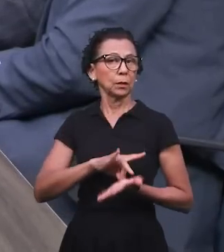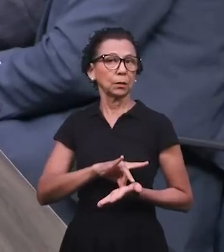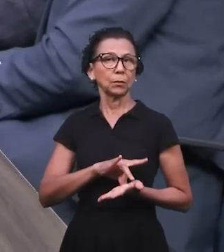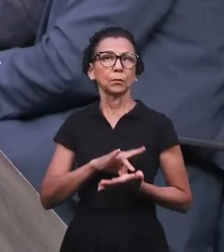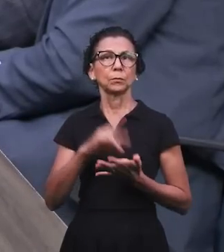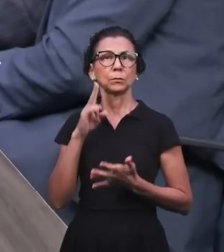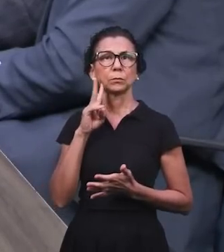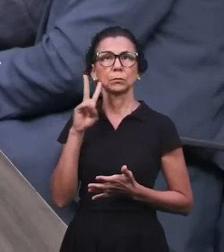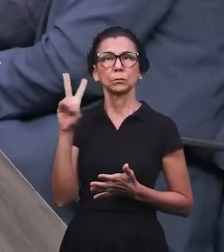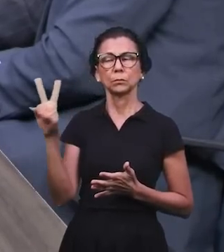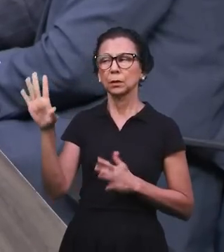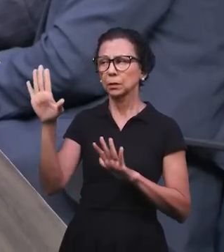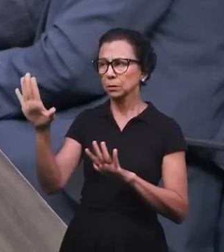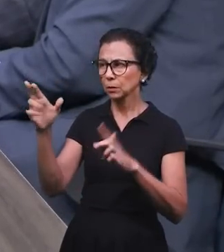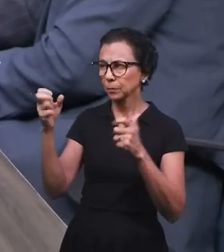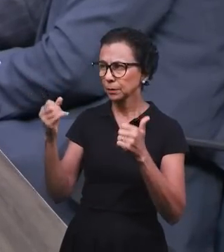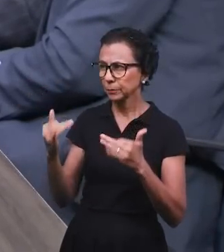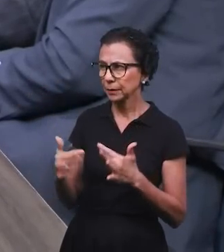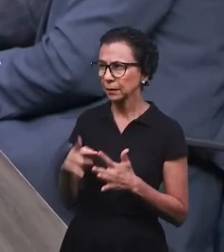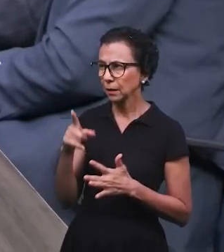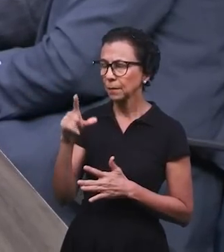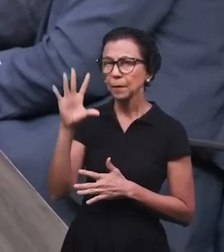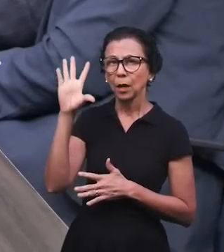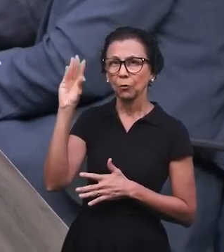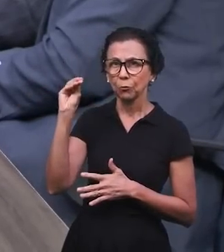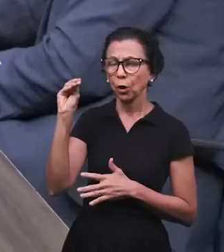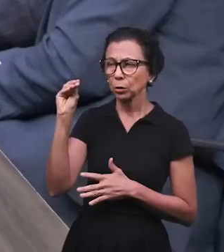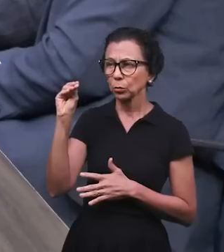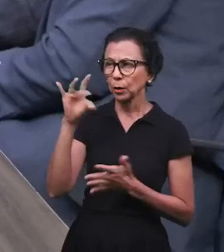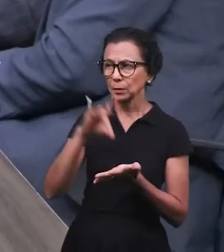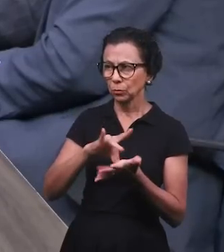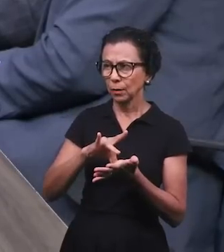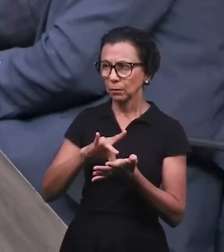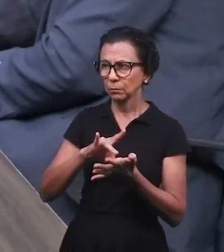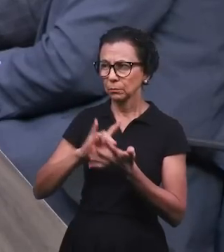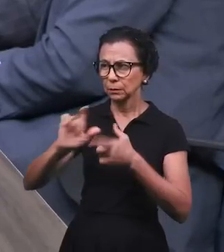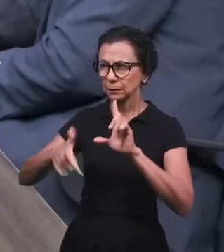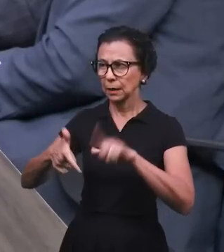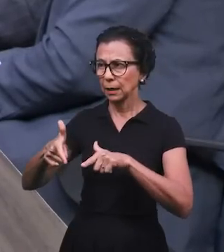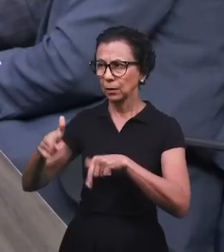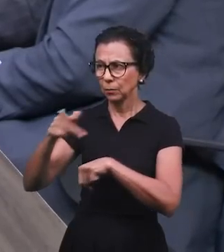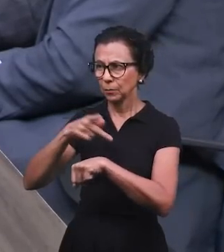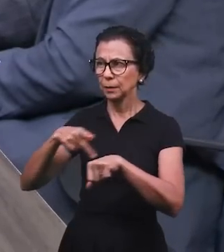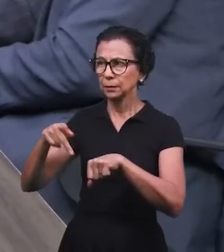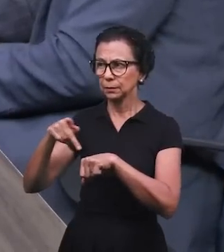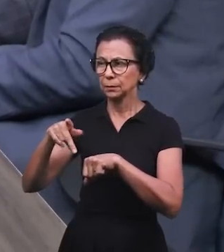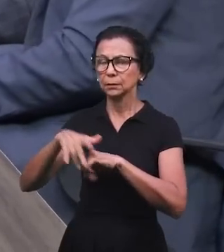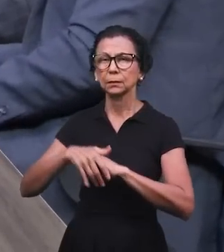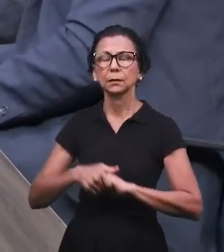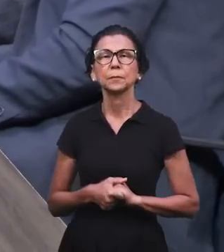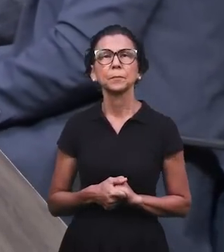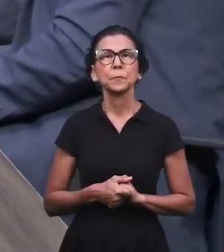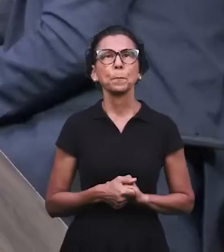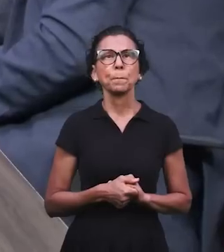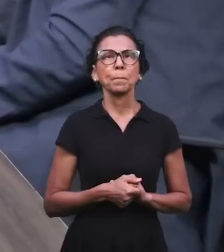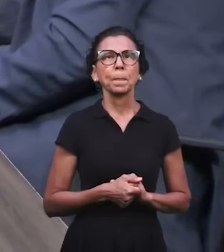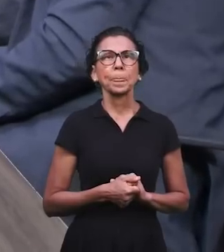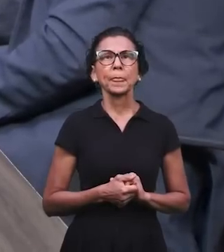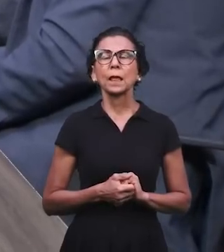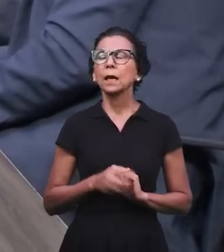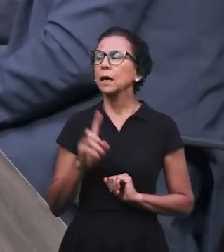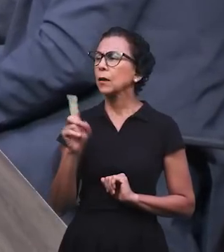hoje, sim, né? E o pastor ele vai demonstrar aqui como foi a época que houve a consagração ali